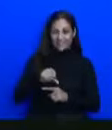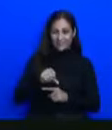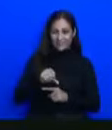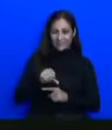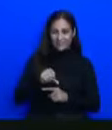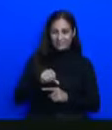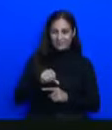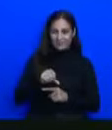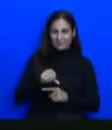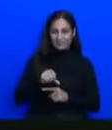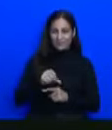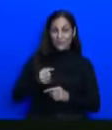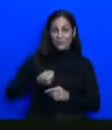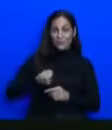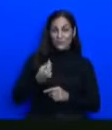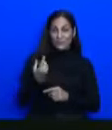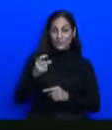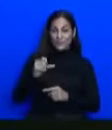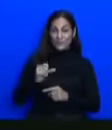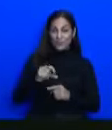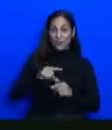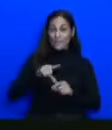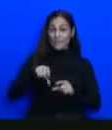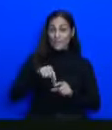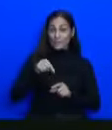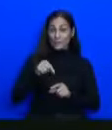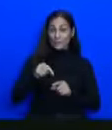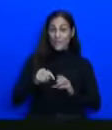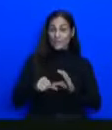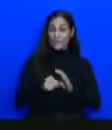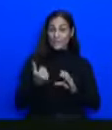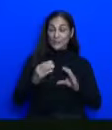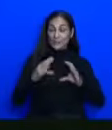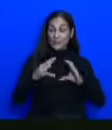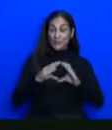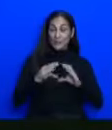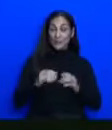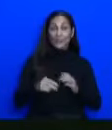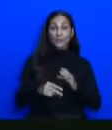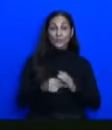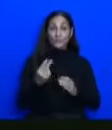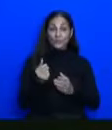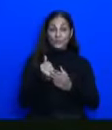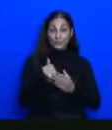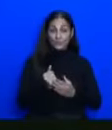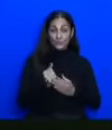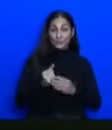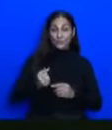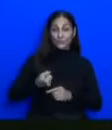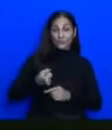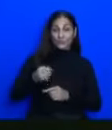19. 19 é a primeira bola sorteada. Chegou o segundo número.